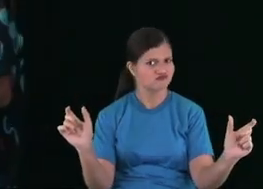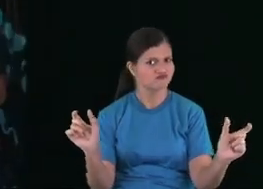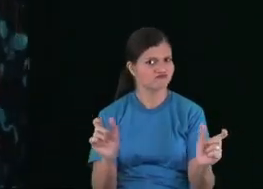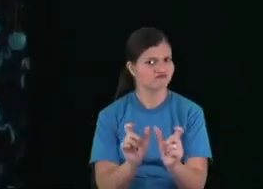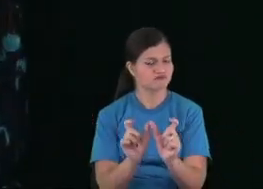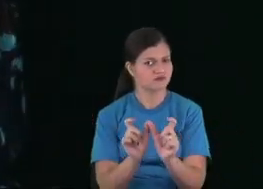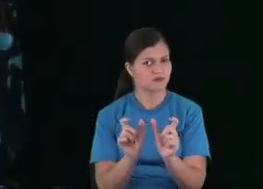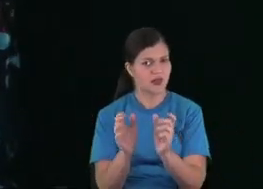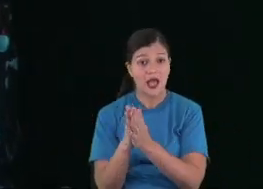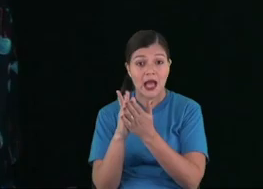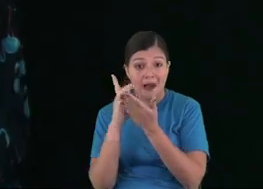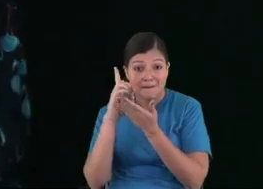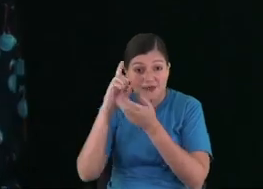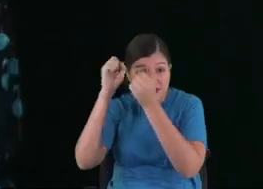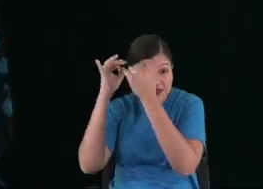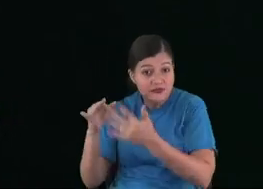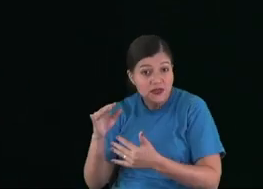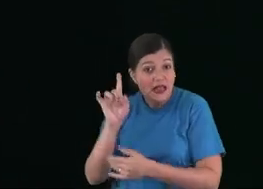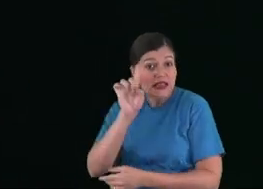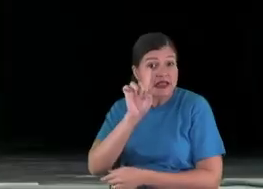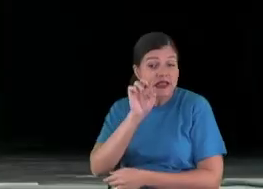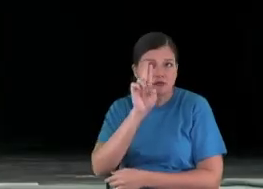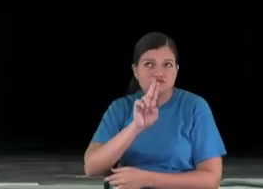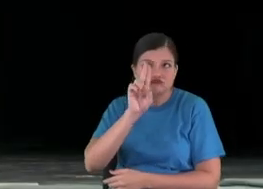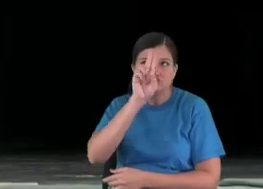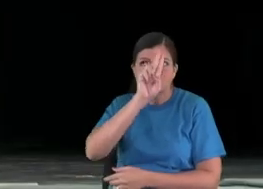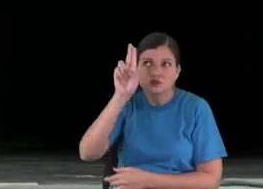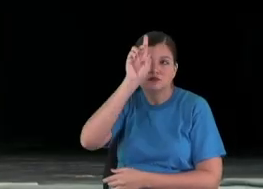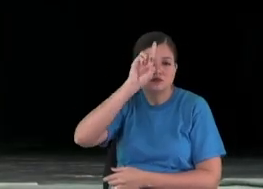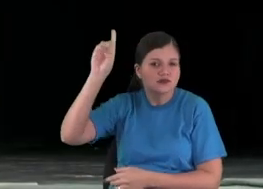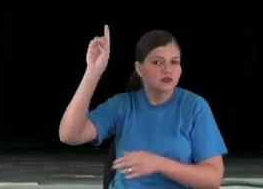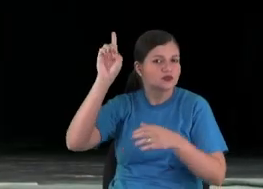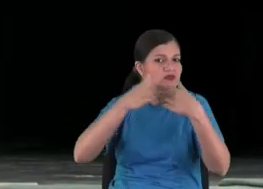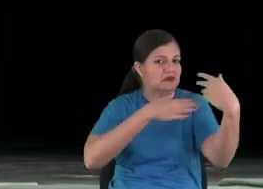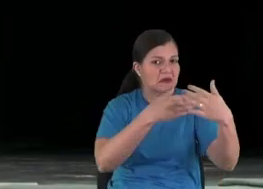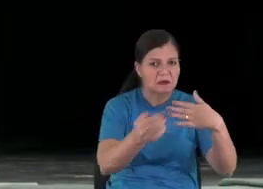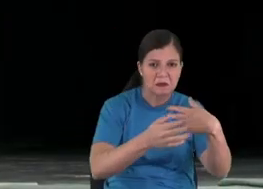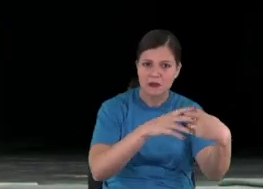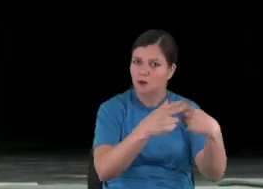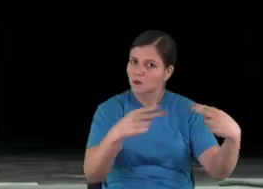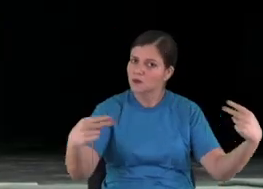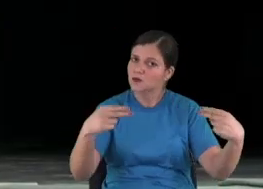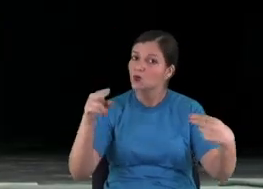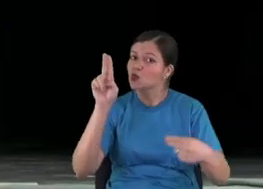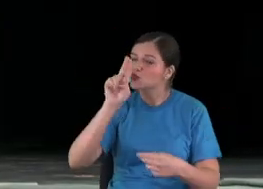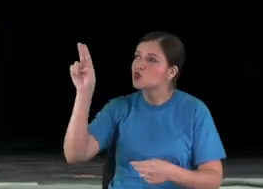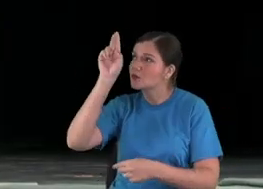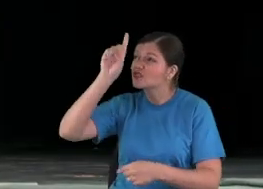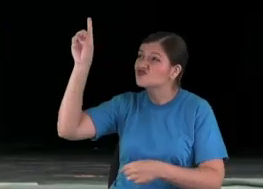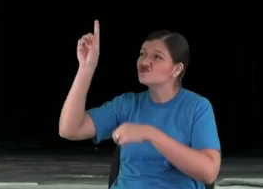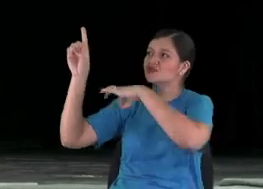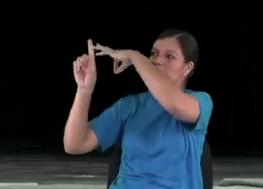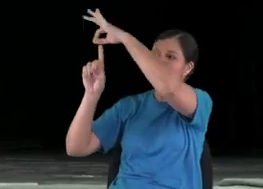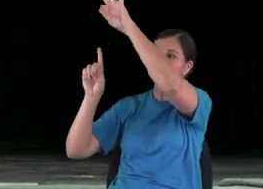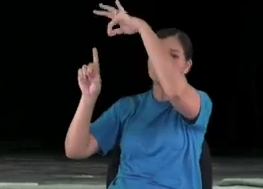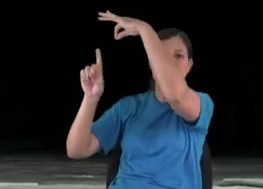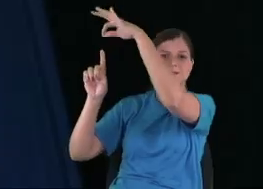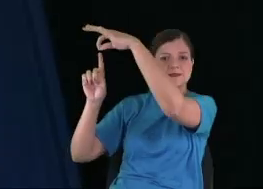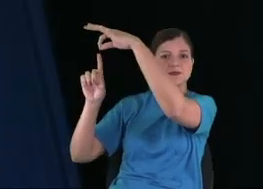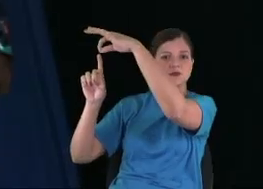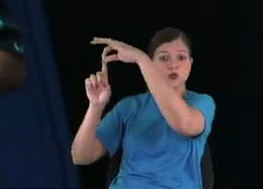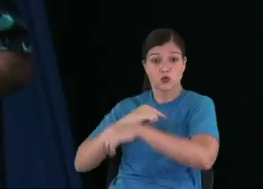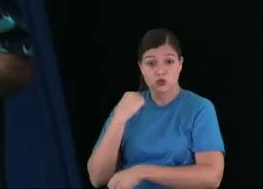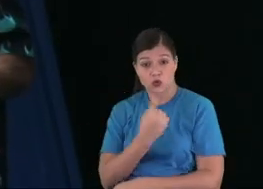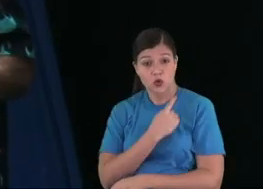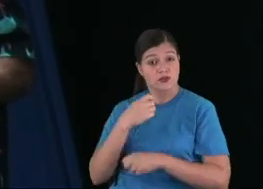A Bíblia diz, não use o nome de Deus em vão. Não rebaixe o nome de Deus. O nome de Deus é sagrado. Precisamos de